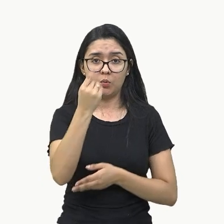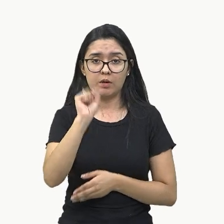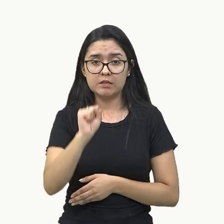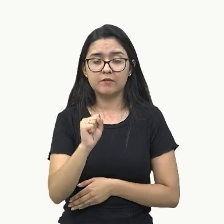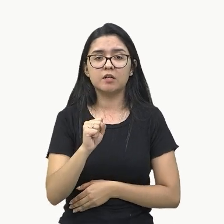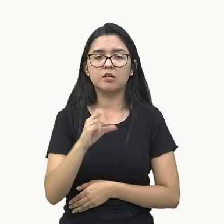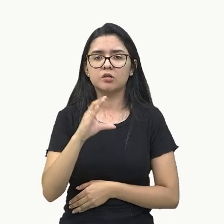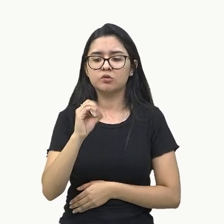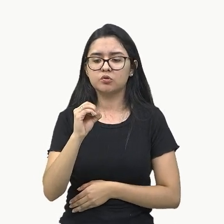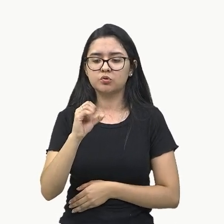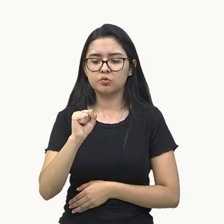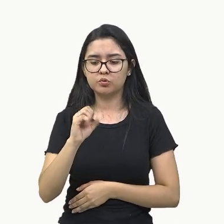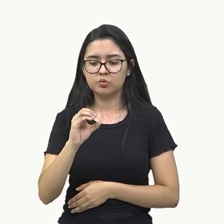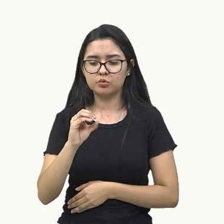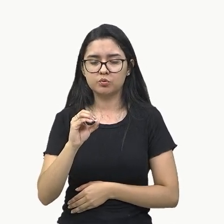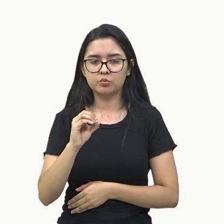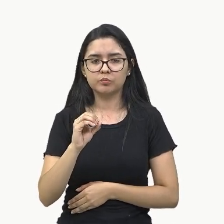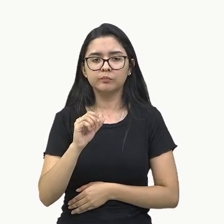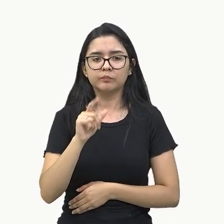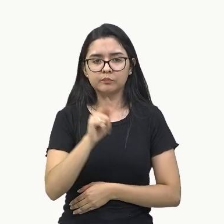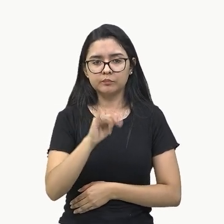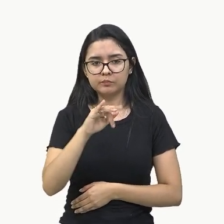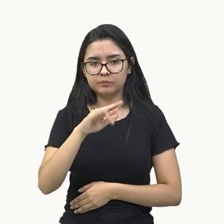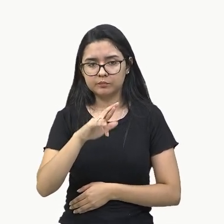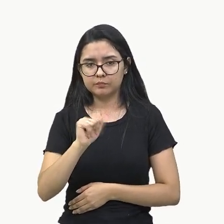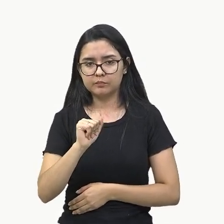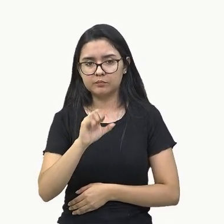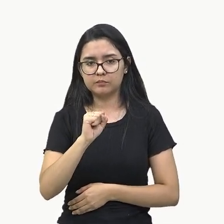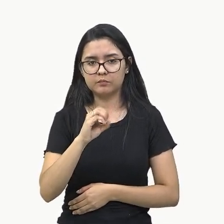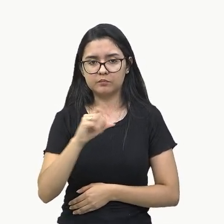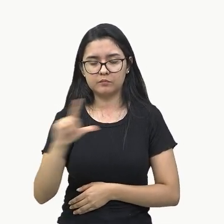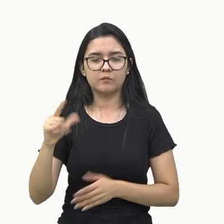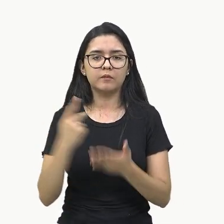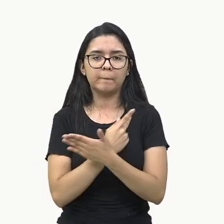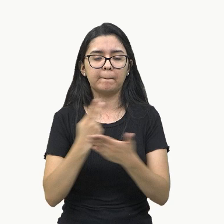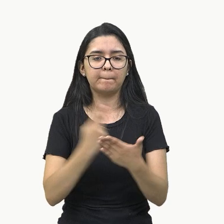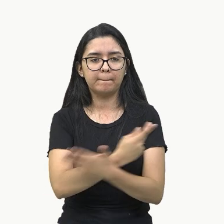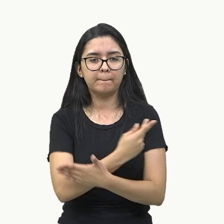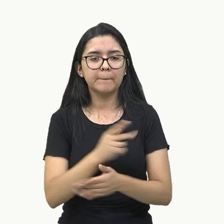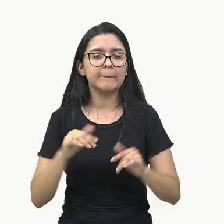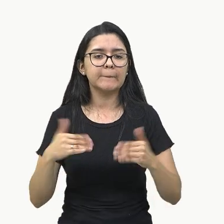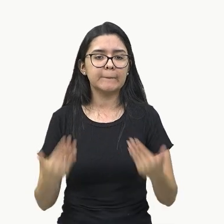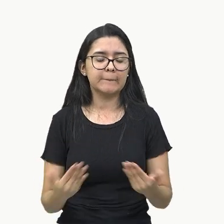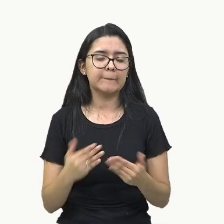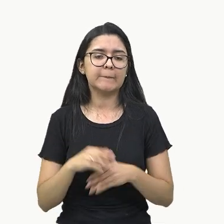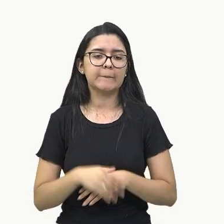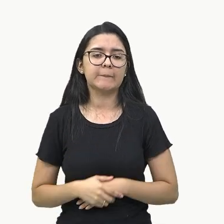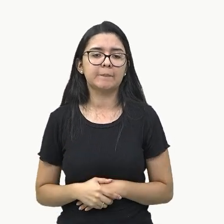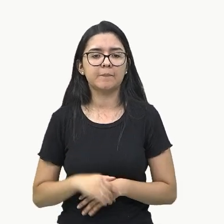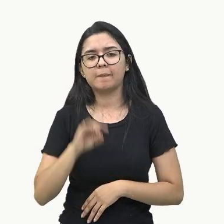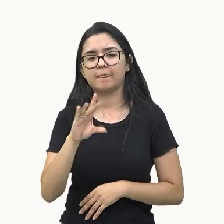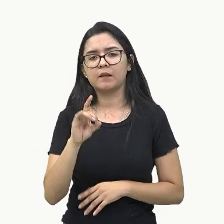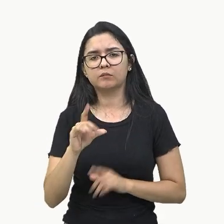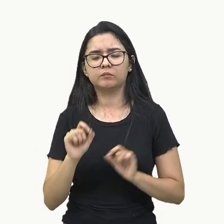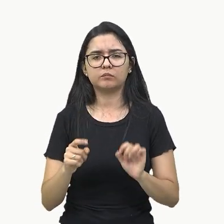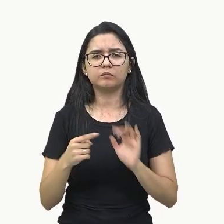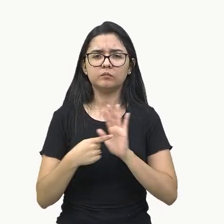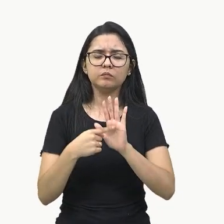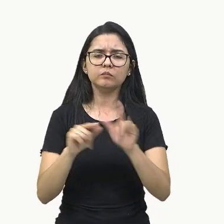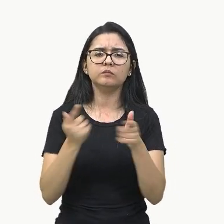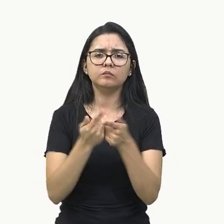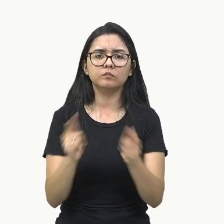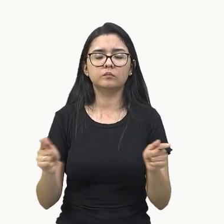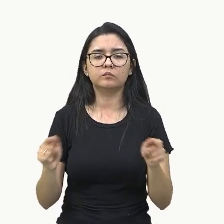acabaria sendo lido dessa forma. Então, isso aqui não é relevante, é apenas por uma questão